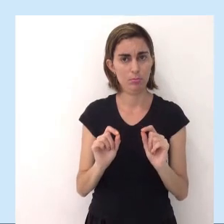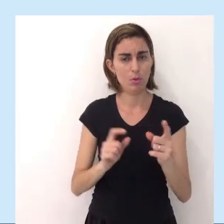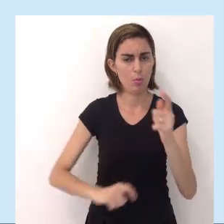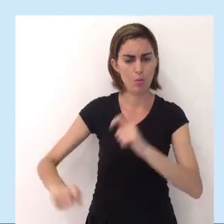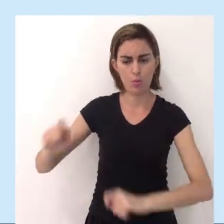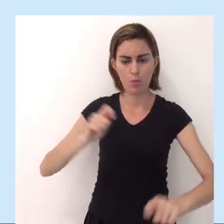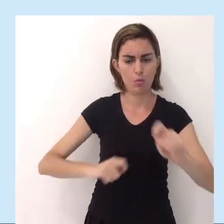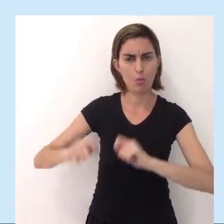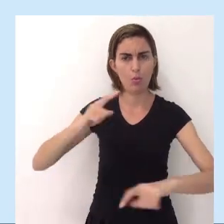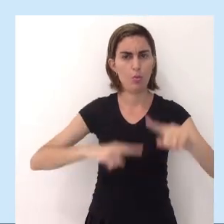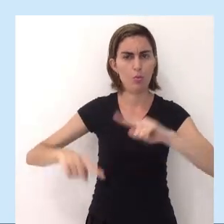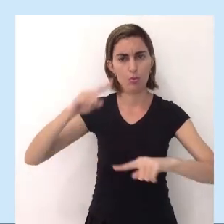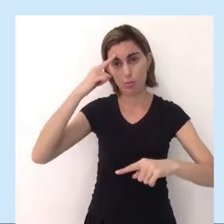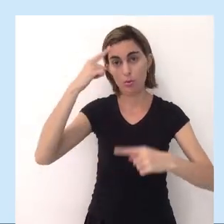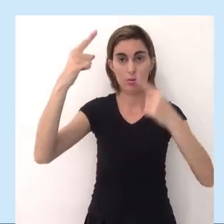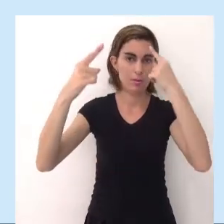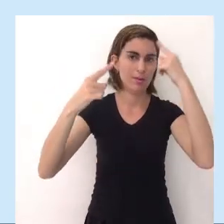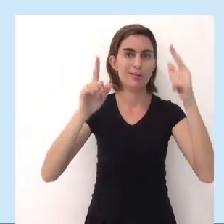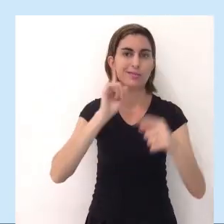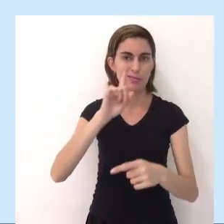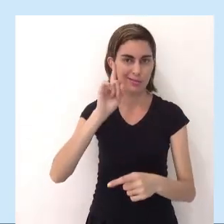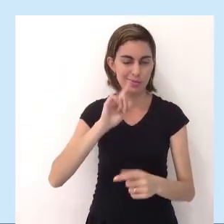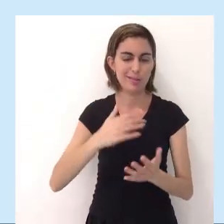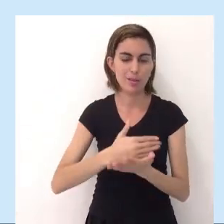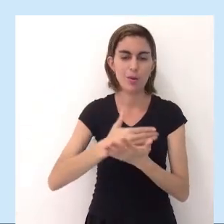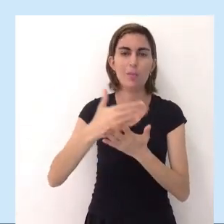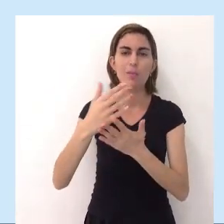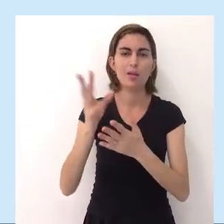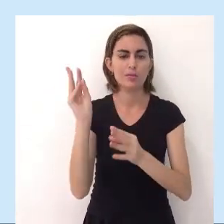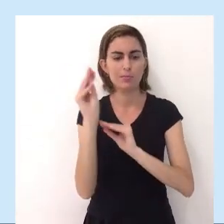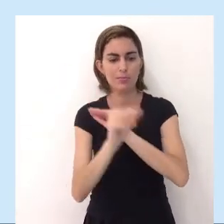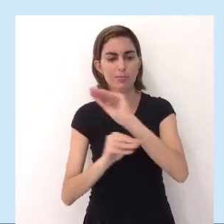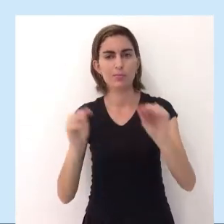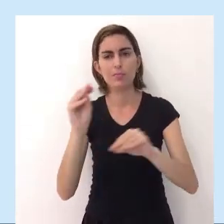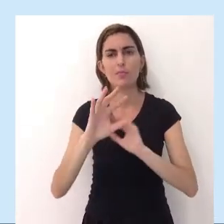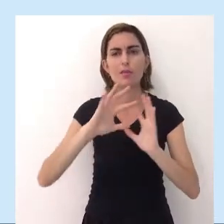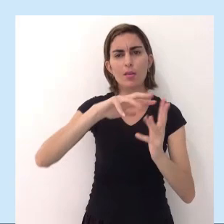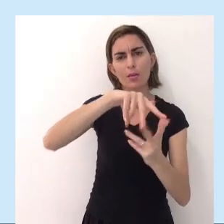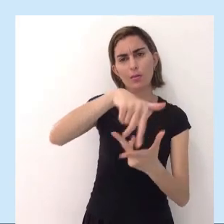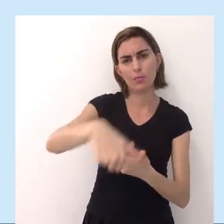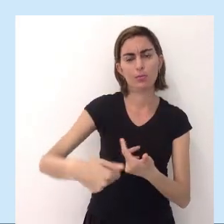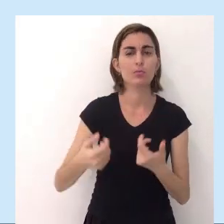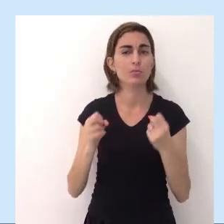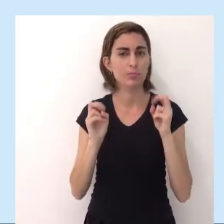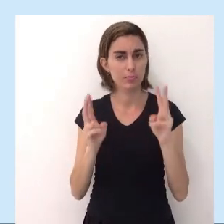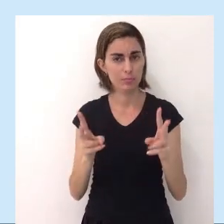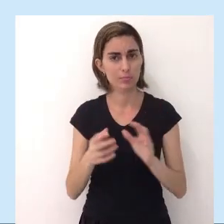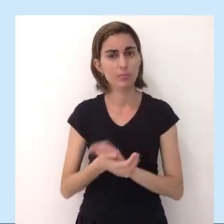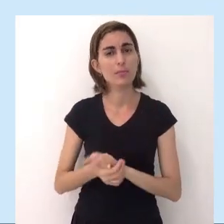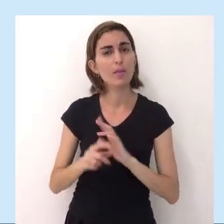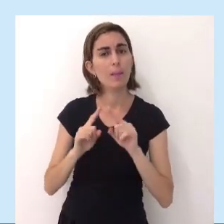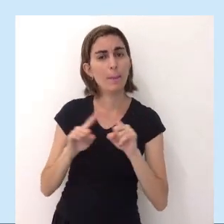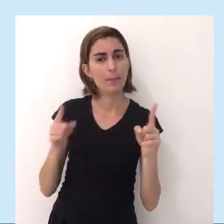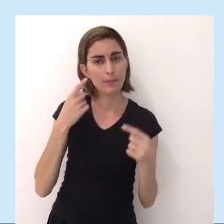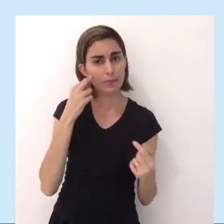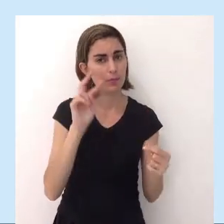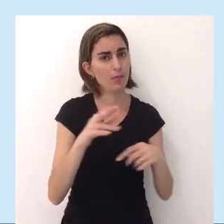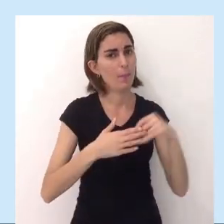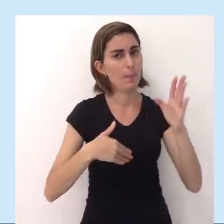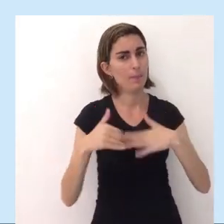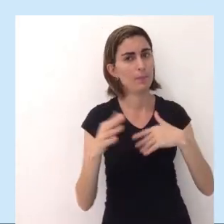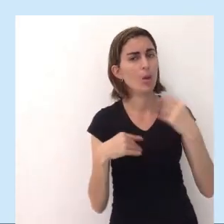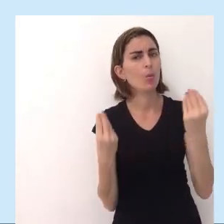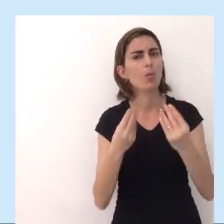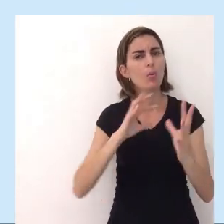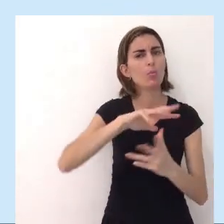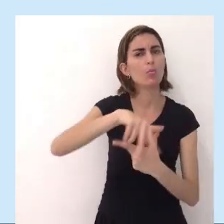De controle de ideias que os Estados Unidos eles começam a colocar no mundo, ok? Mas a gente vai ver na prática